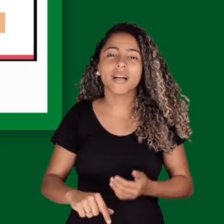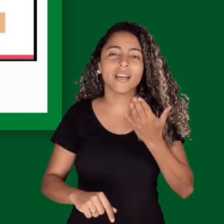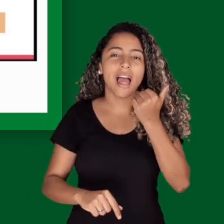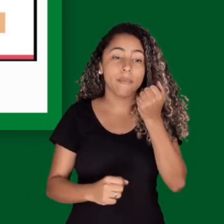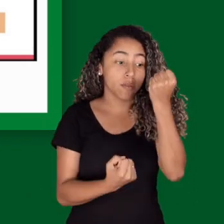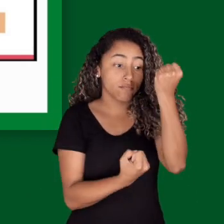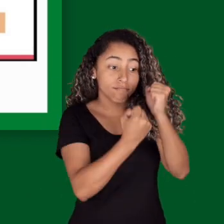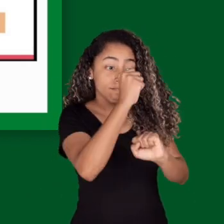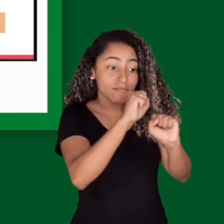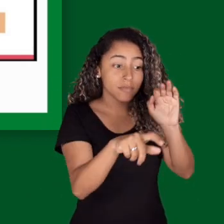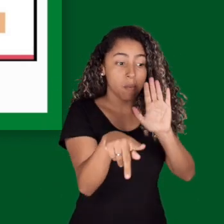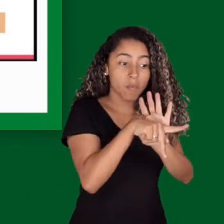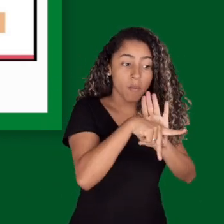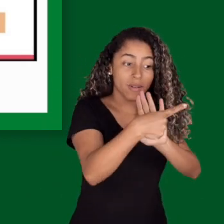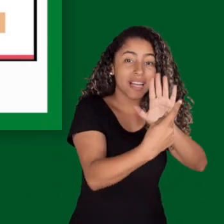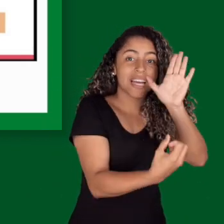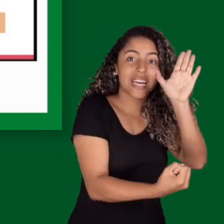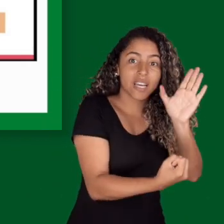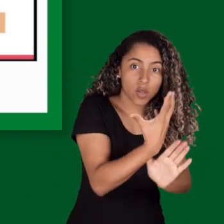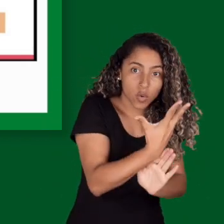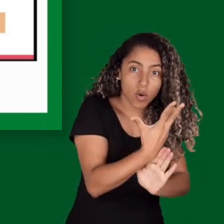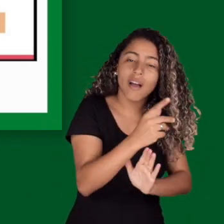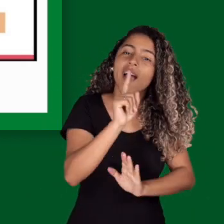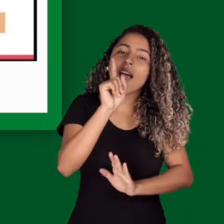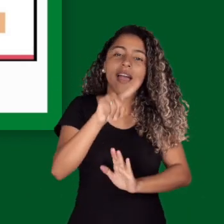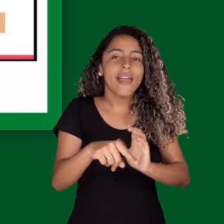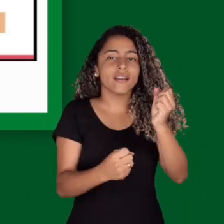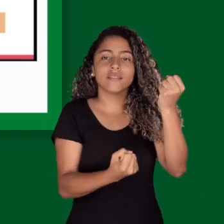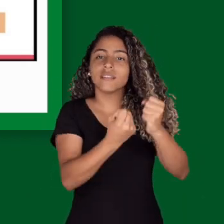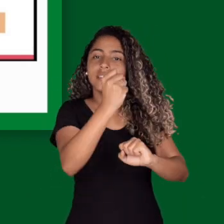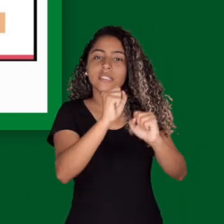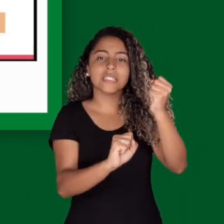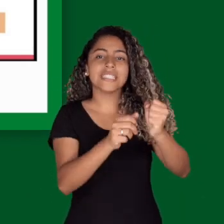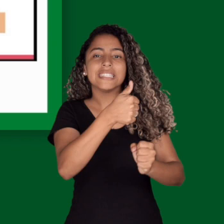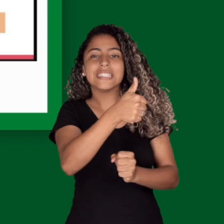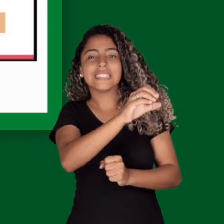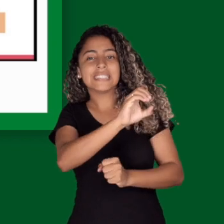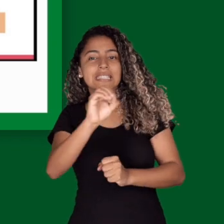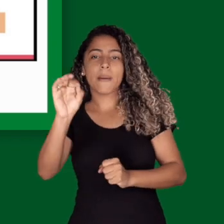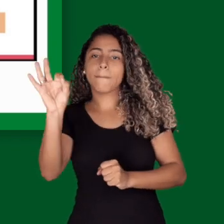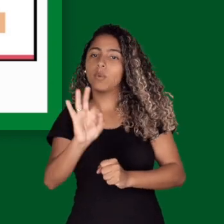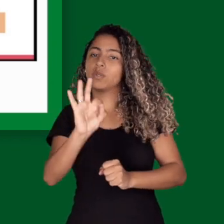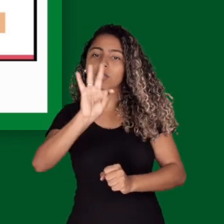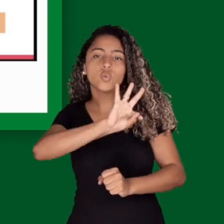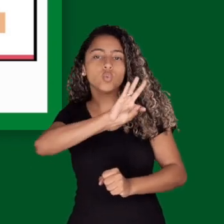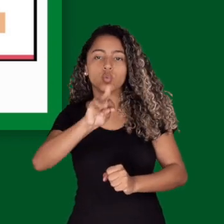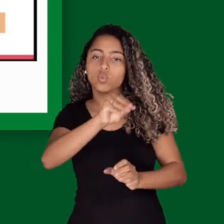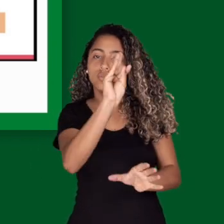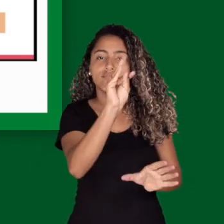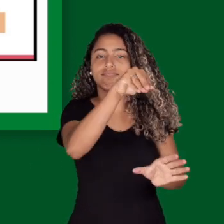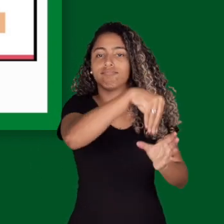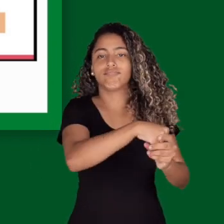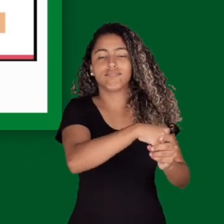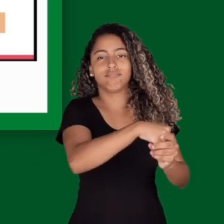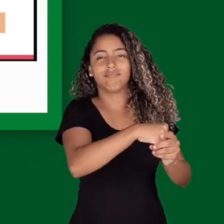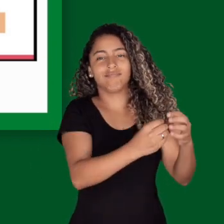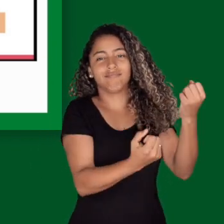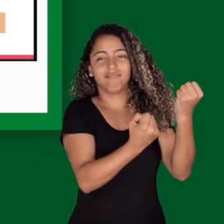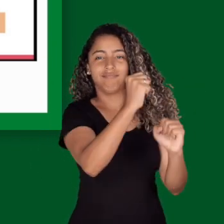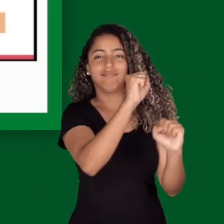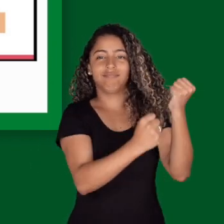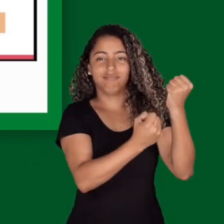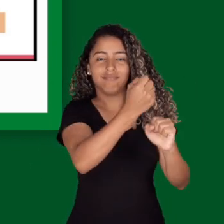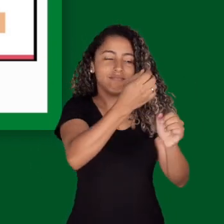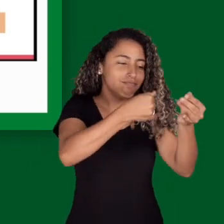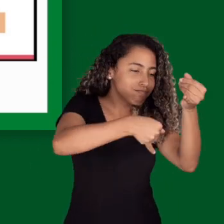alimentos ultraprocessados, eles são produtos industriais feitos totalmente ou parcialmente de substâncias que foram criadas em